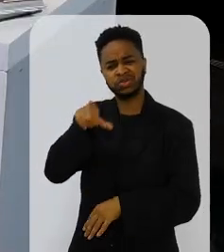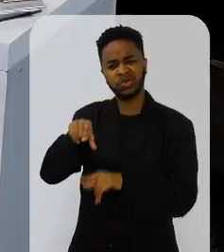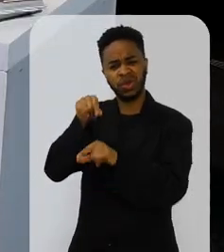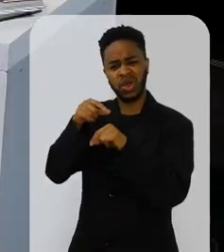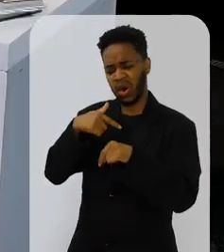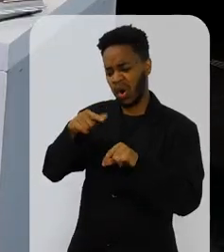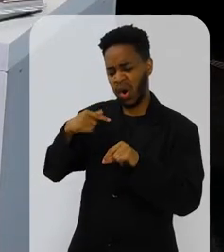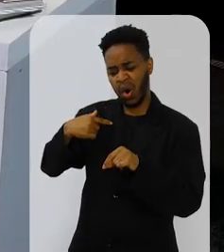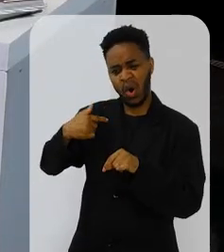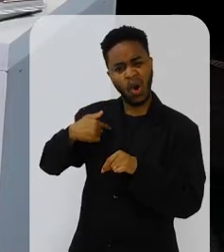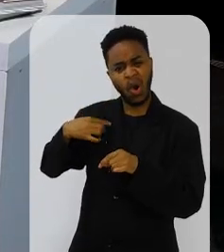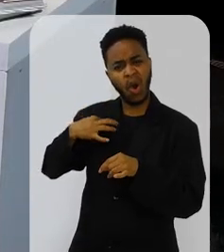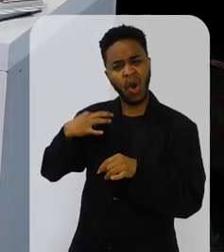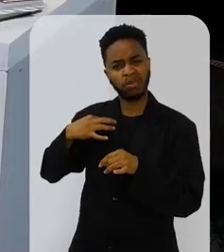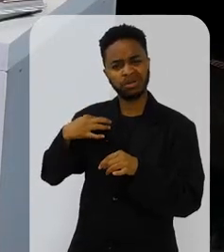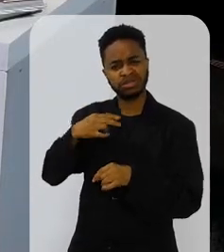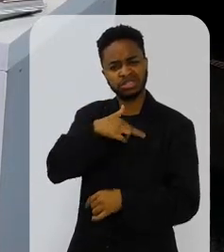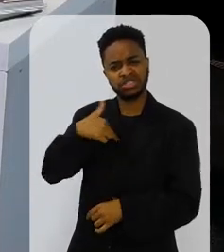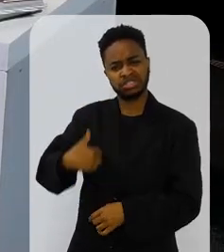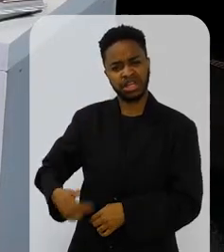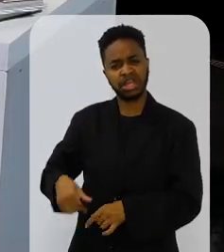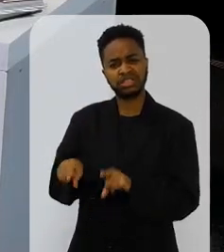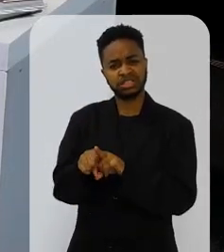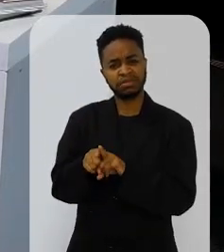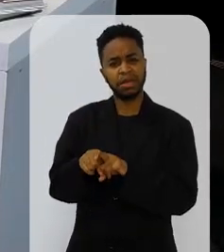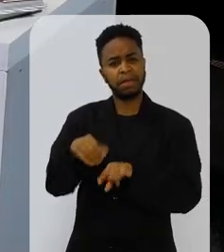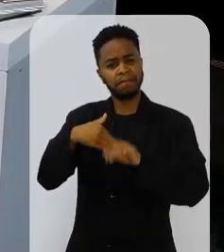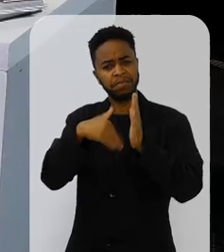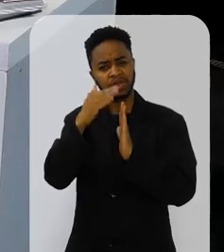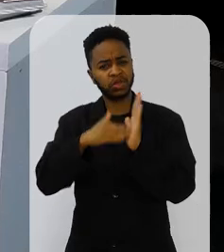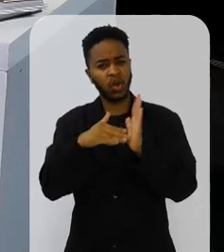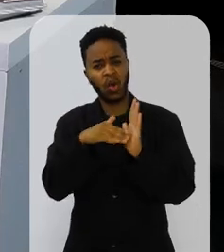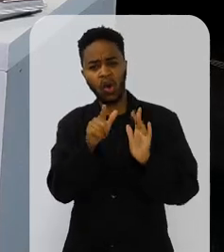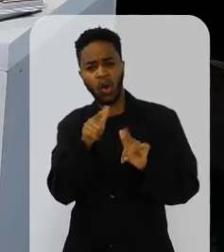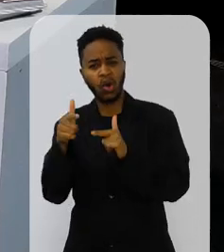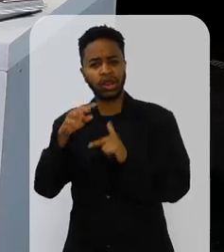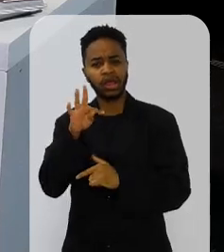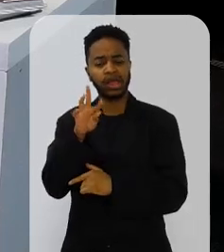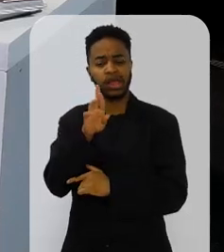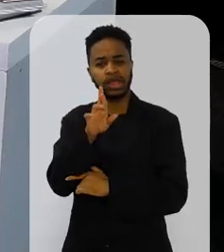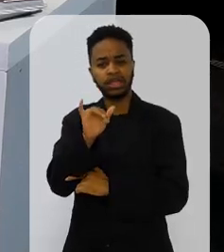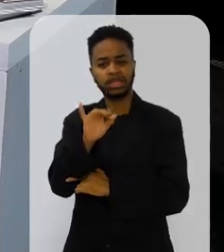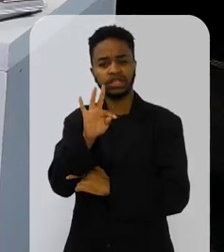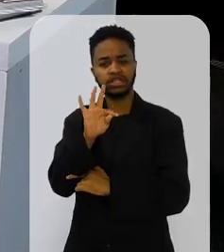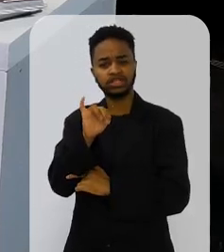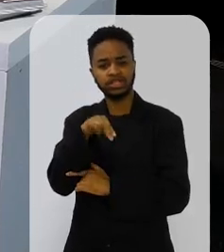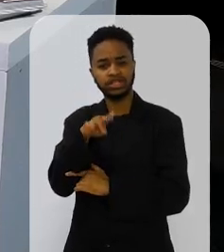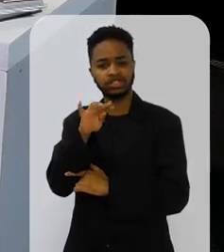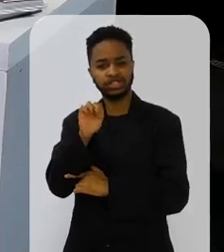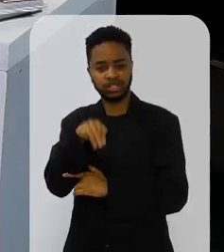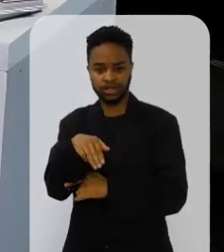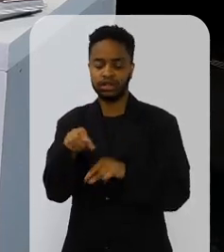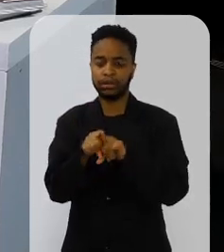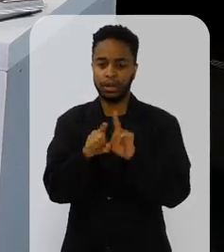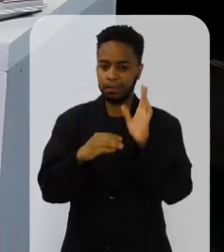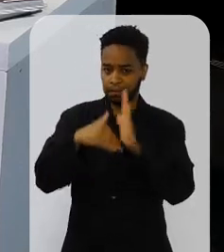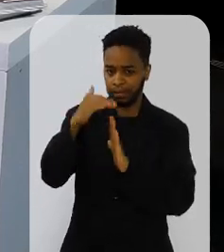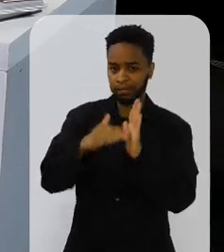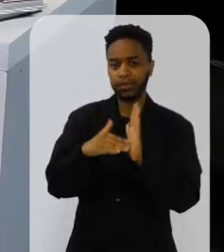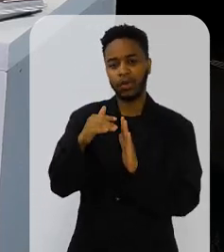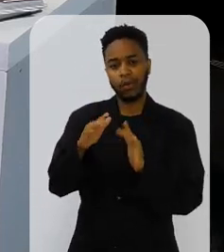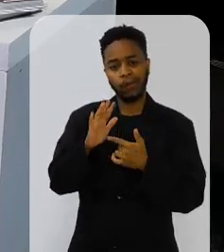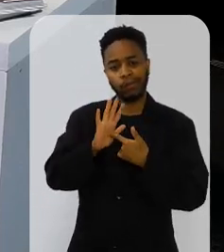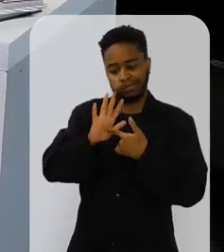Chinês. Chinês, índio. Chinês, eu já me fantasiei até de Rin-Tin-Tin, que minha mãe comprou também. Ai, gente.